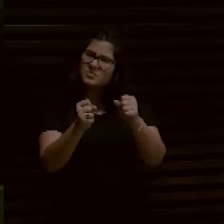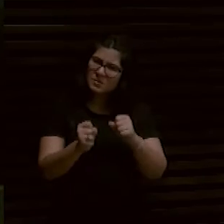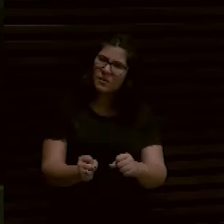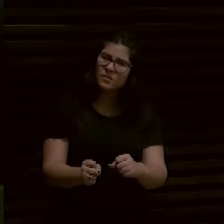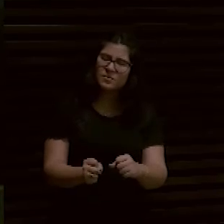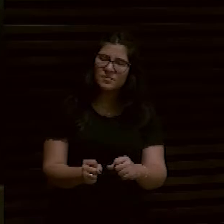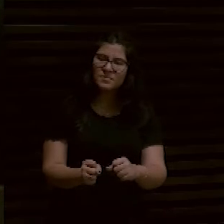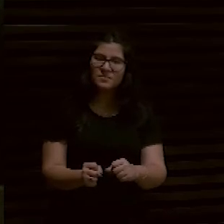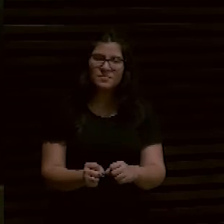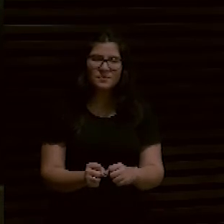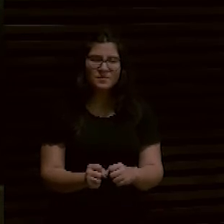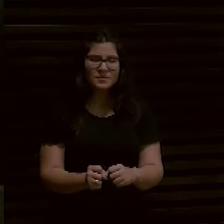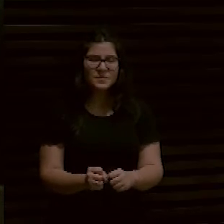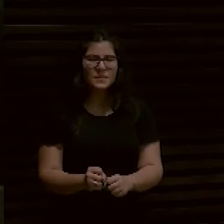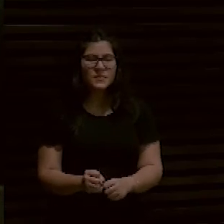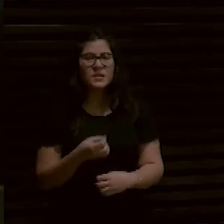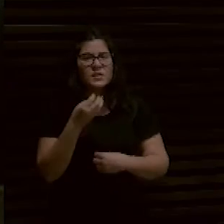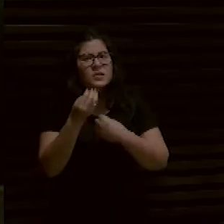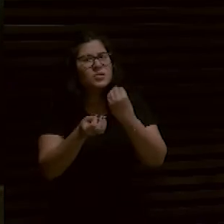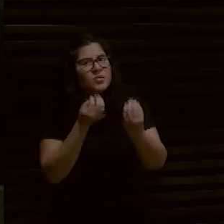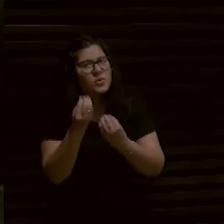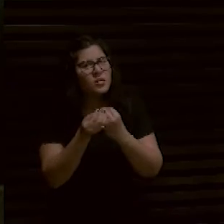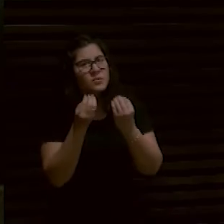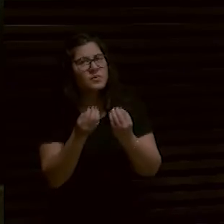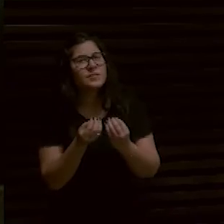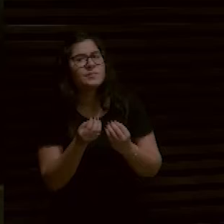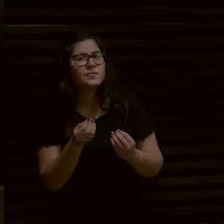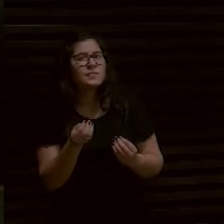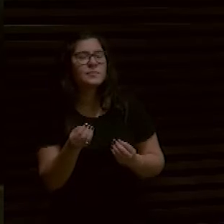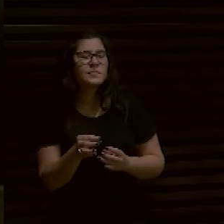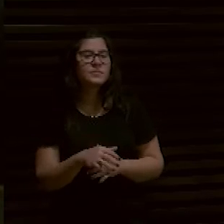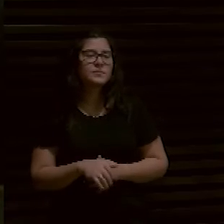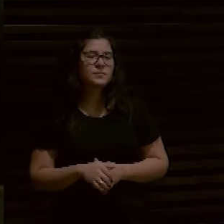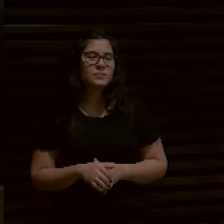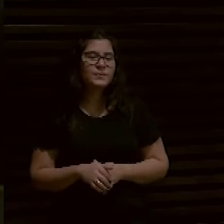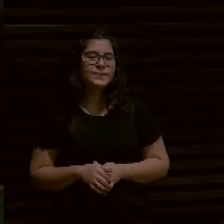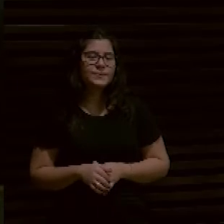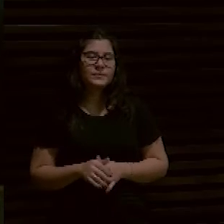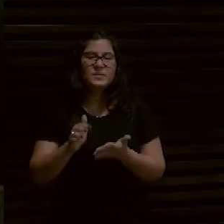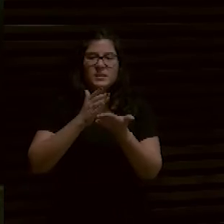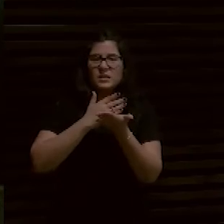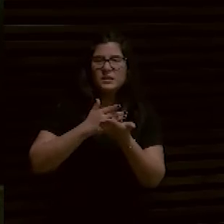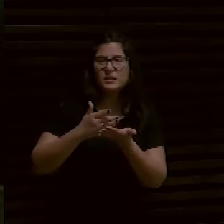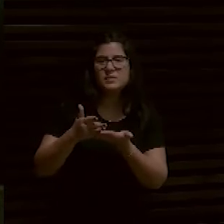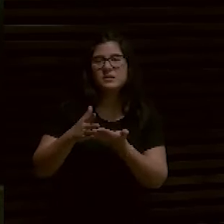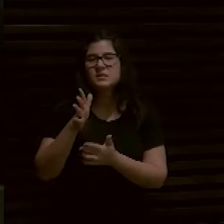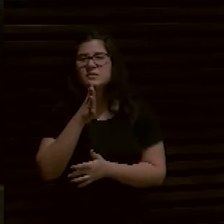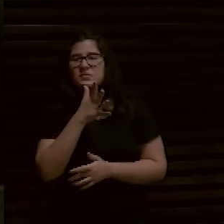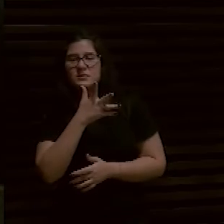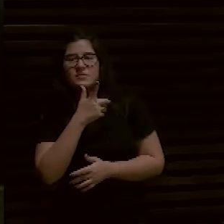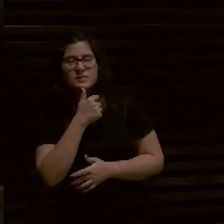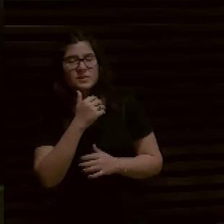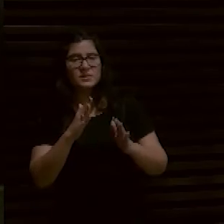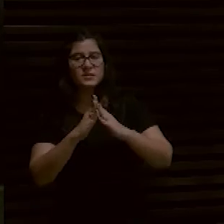irmão. E como isso entra sutilmente nas igrejas, esse perigo. E aquele sujeito que está naquele